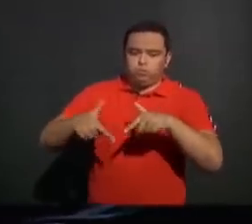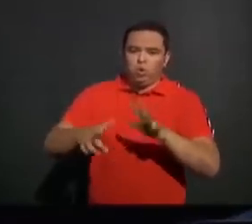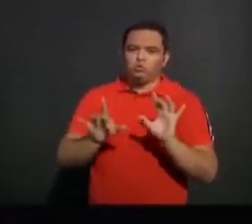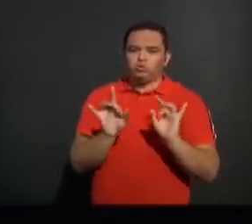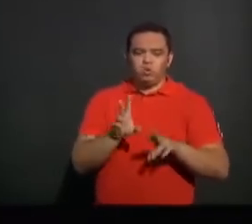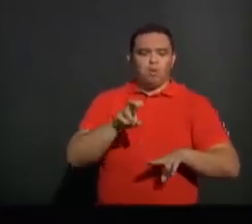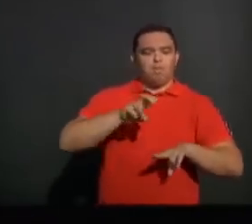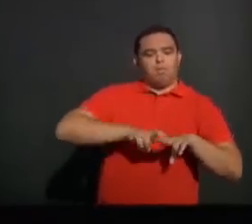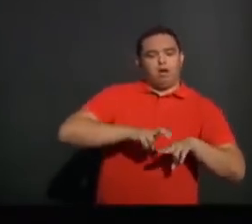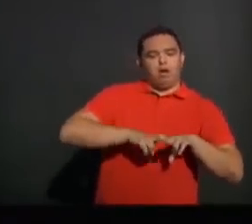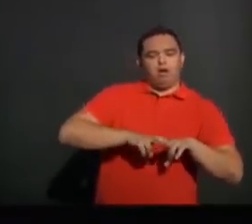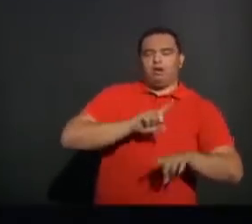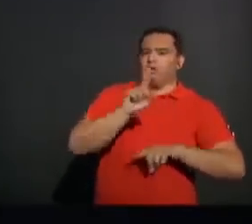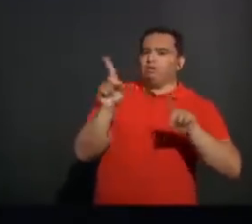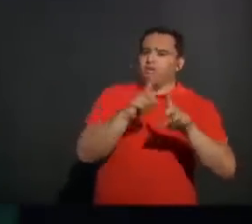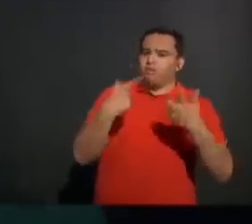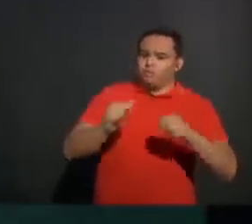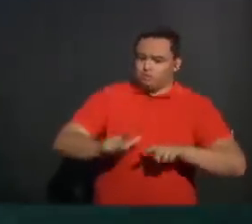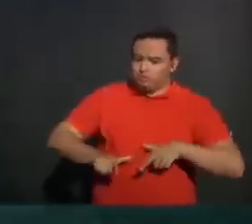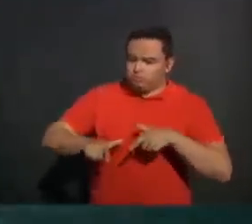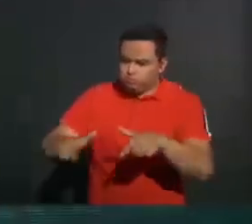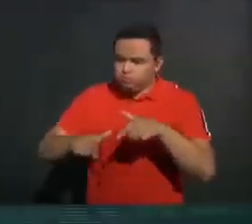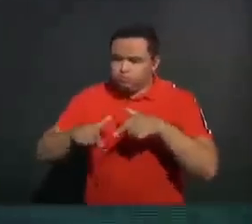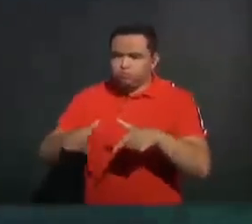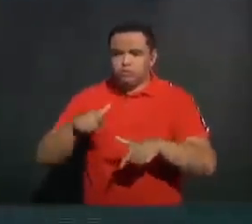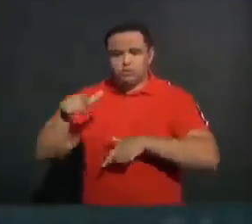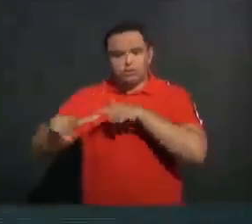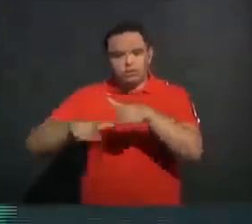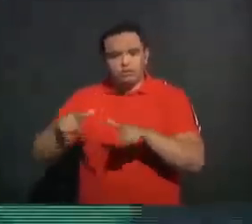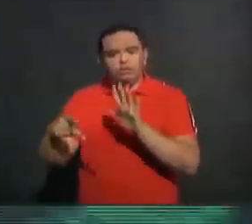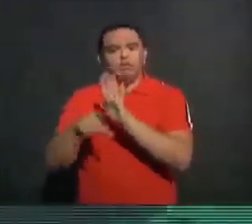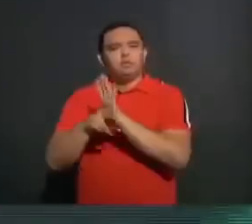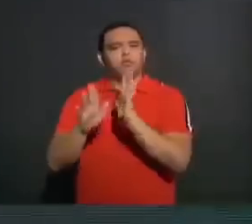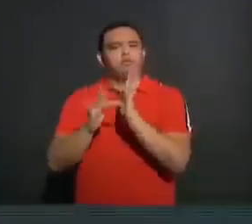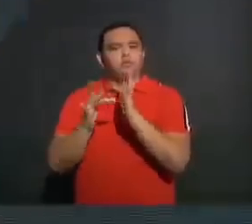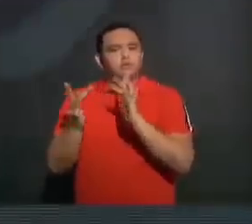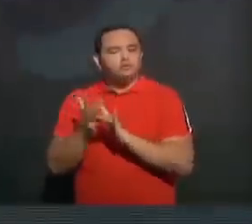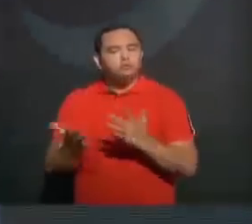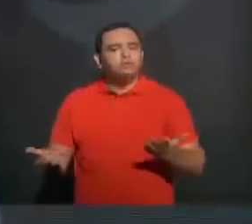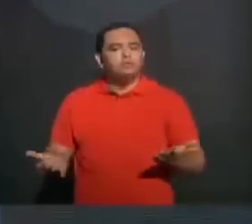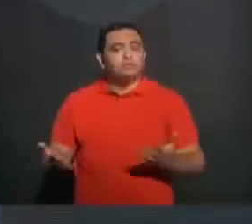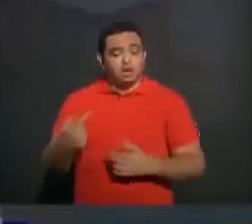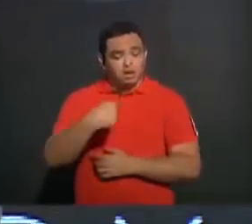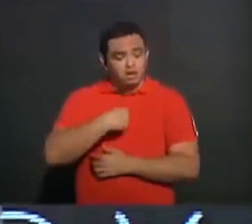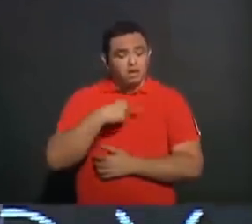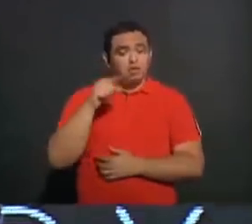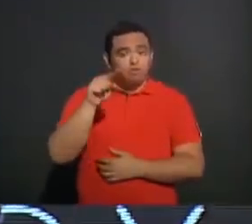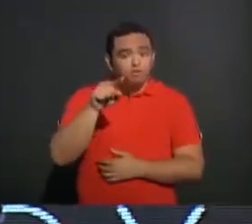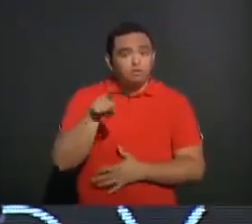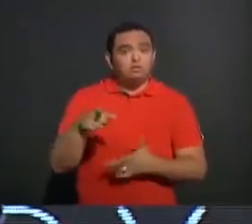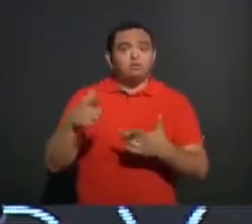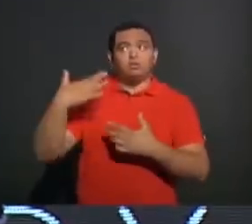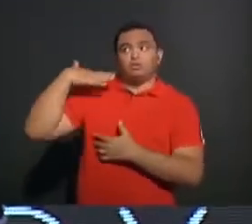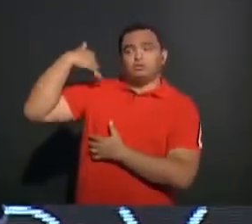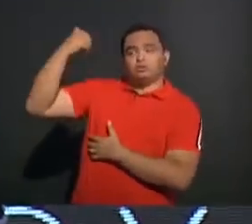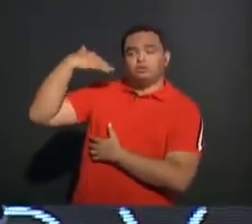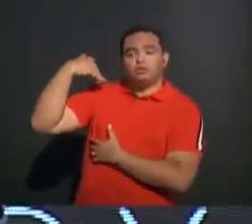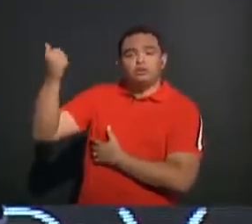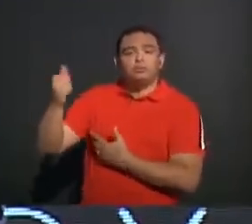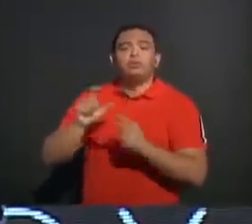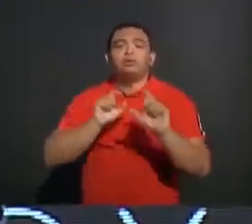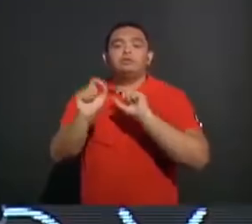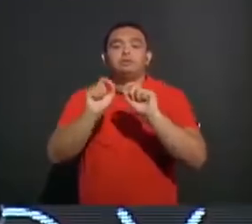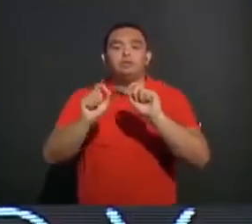do céu para um soldado de Cristo. Você e eu somos chamados para